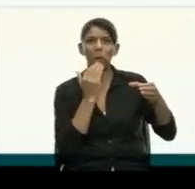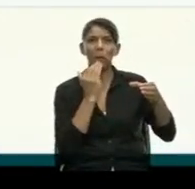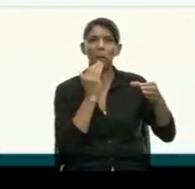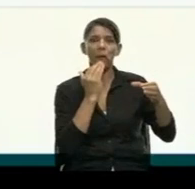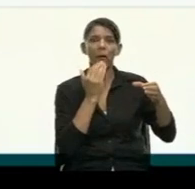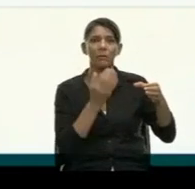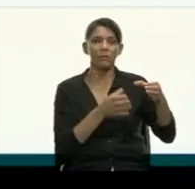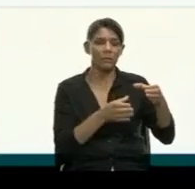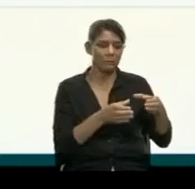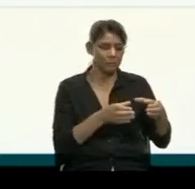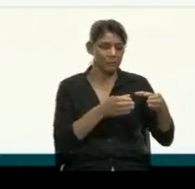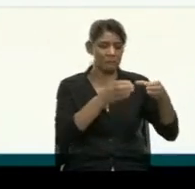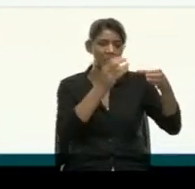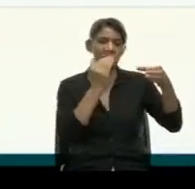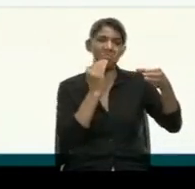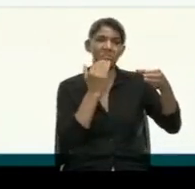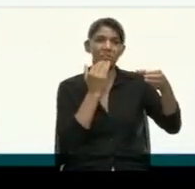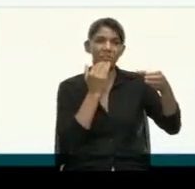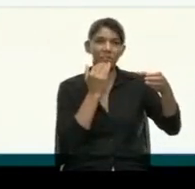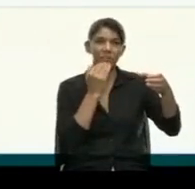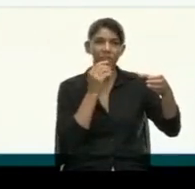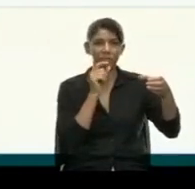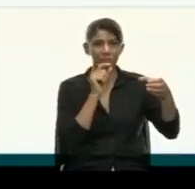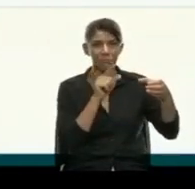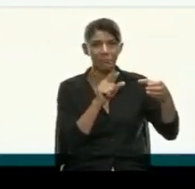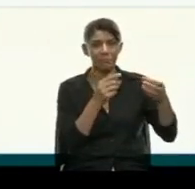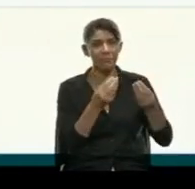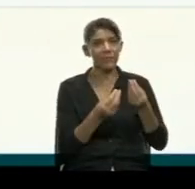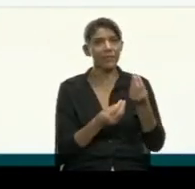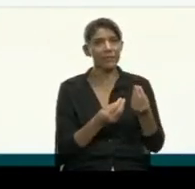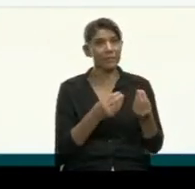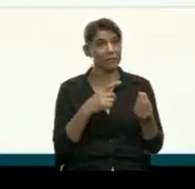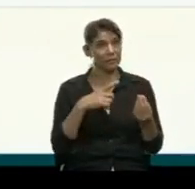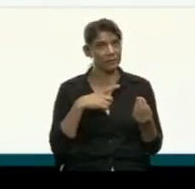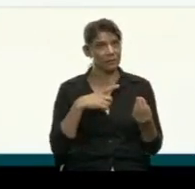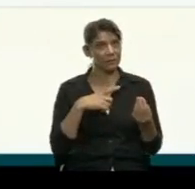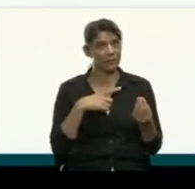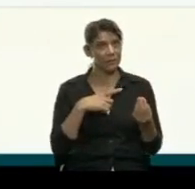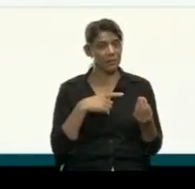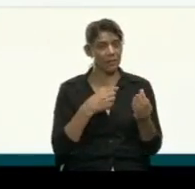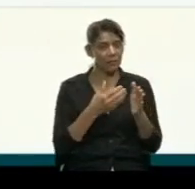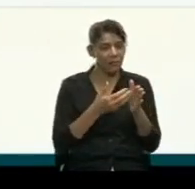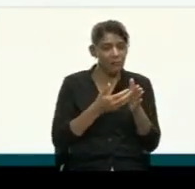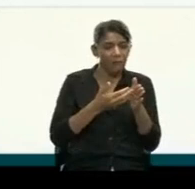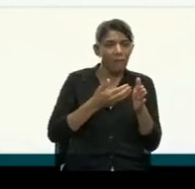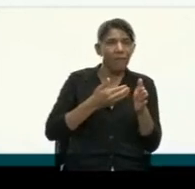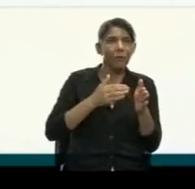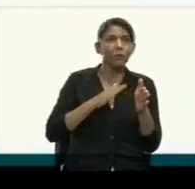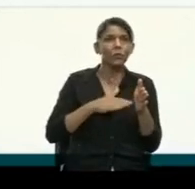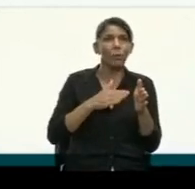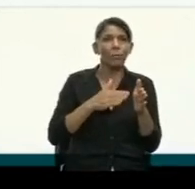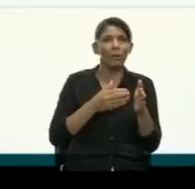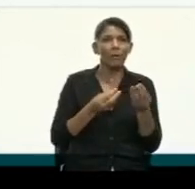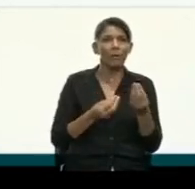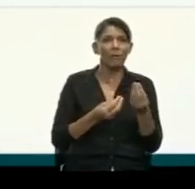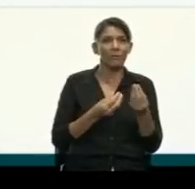forma errada, você acaba tendo ele vazando da nosso